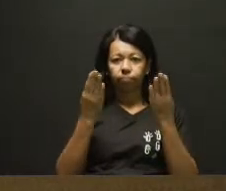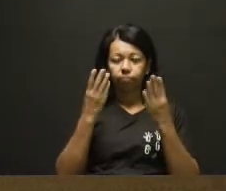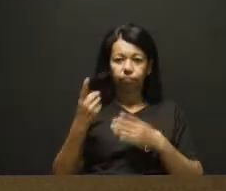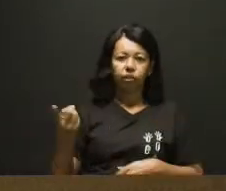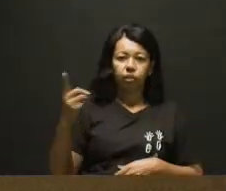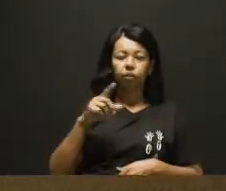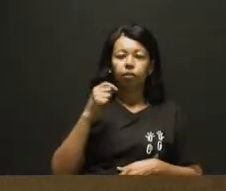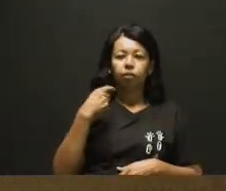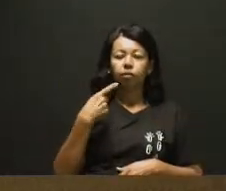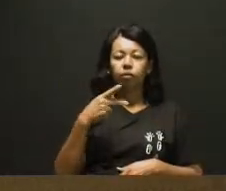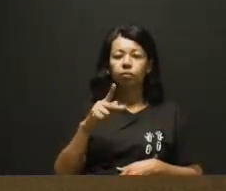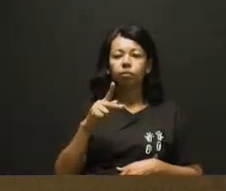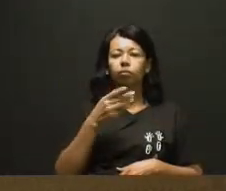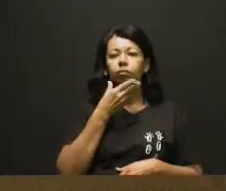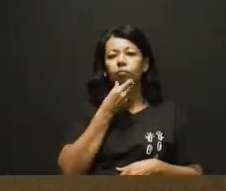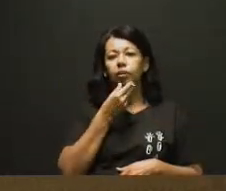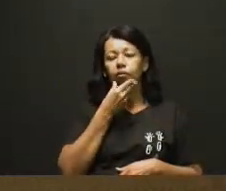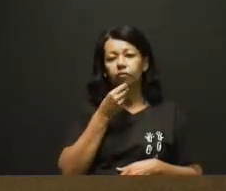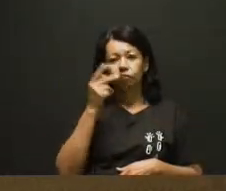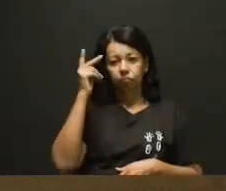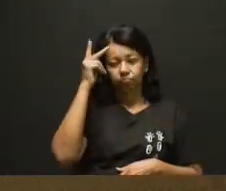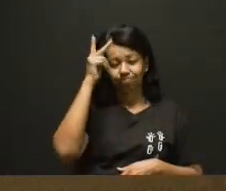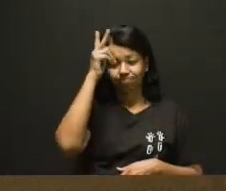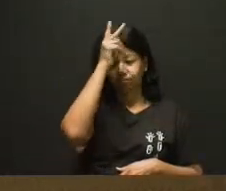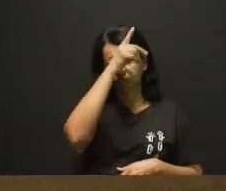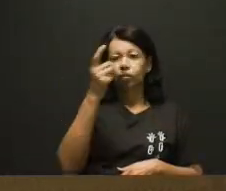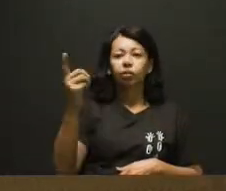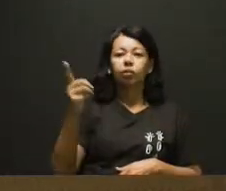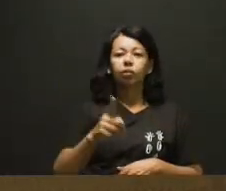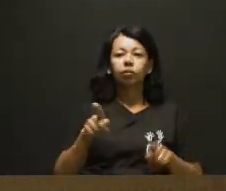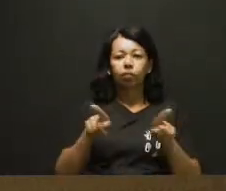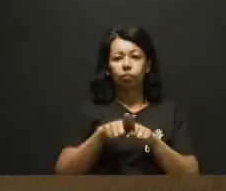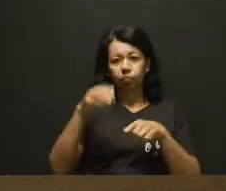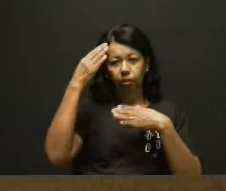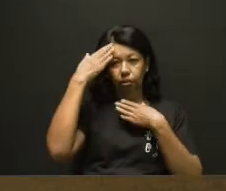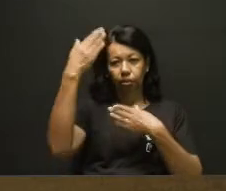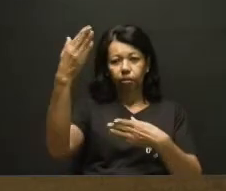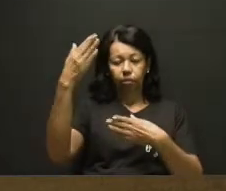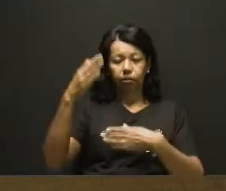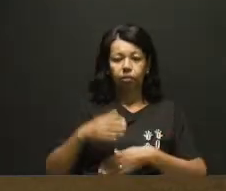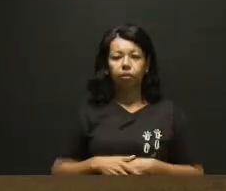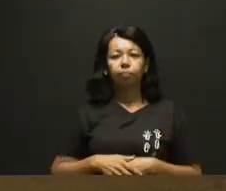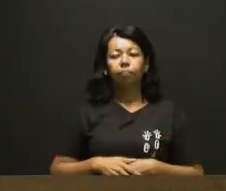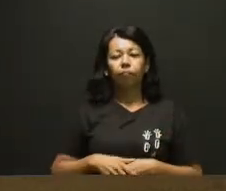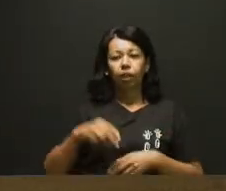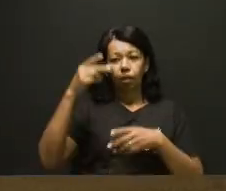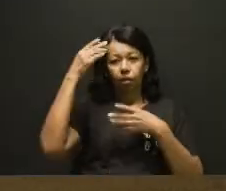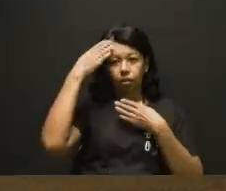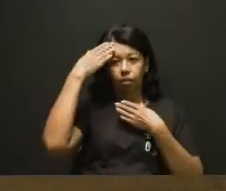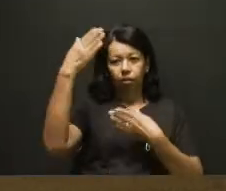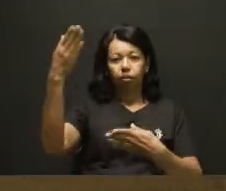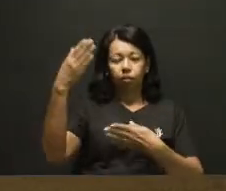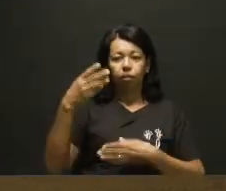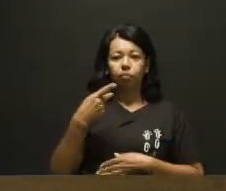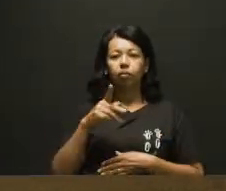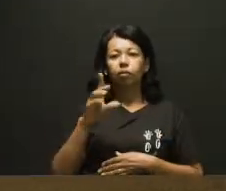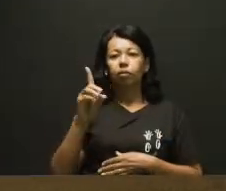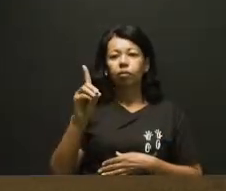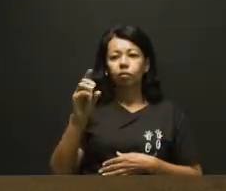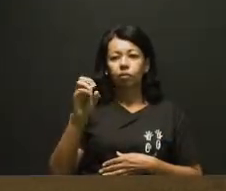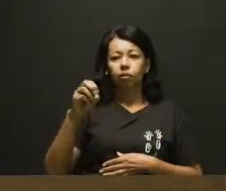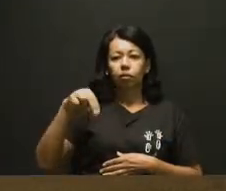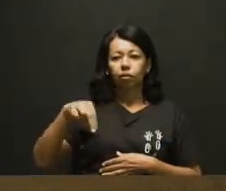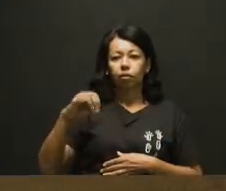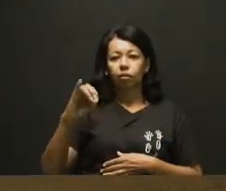nossas reivindicações mas também vêm aqui também agradecer agradecer através da organização qual foi